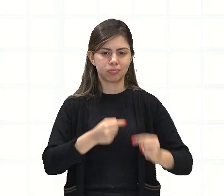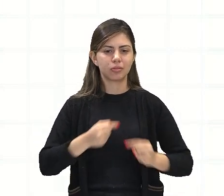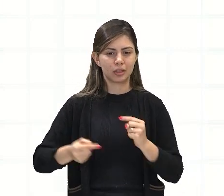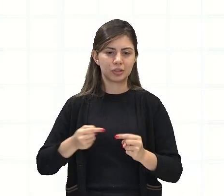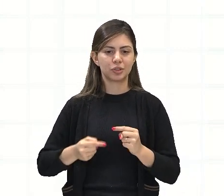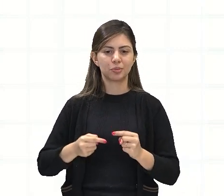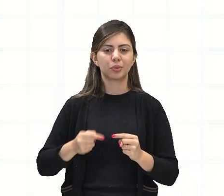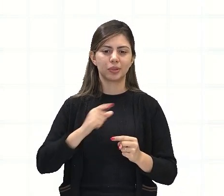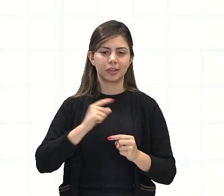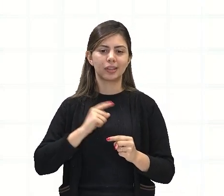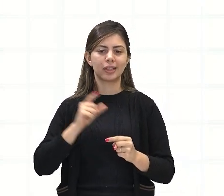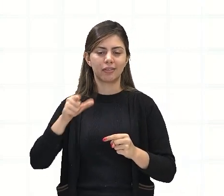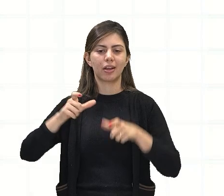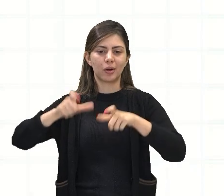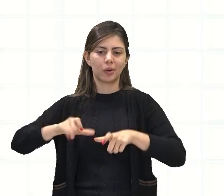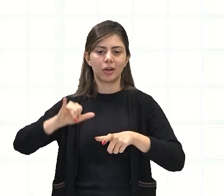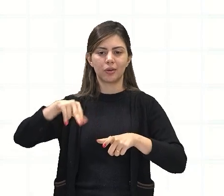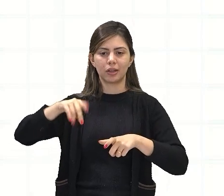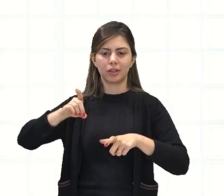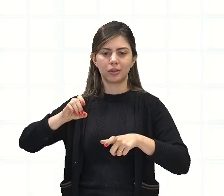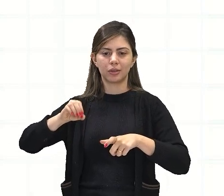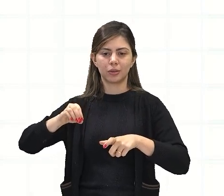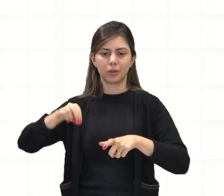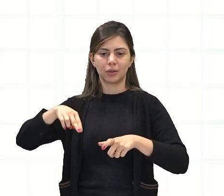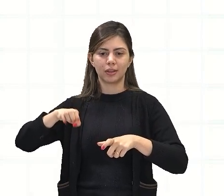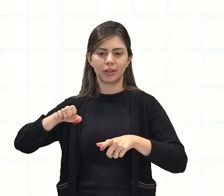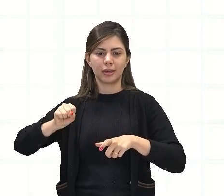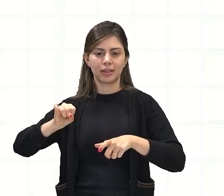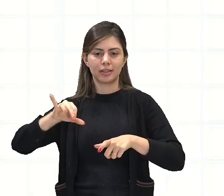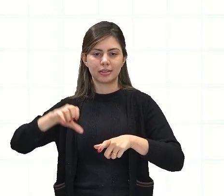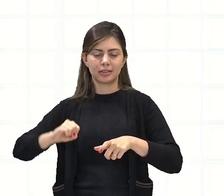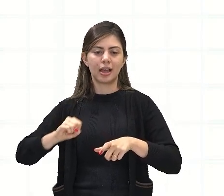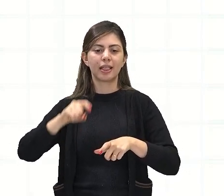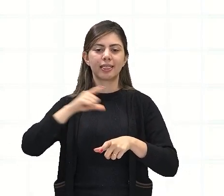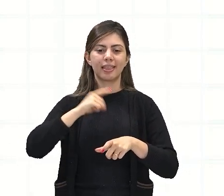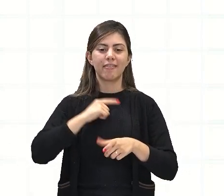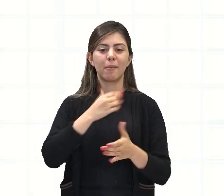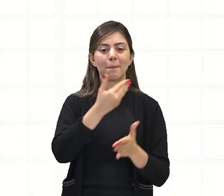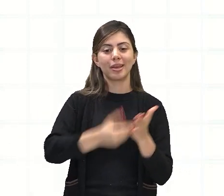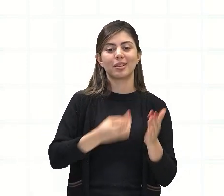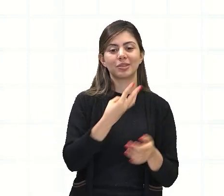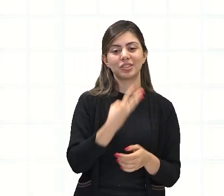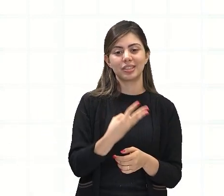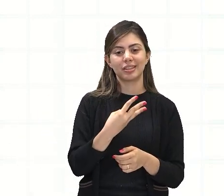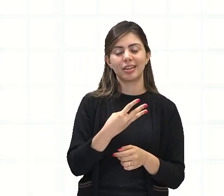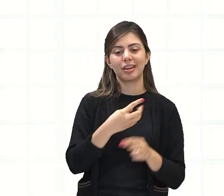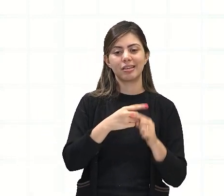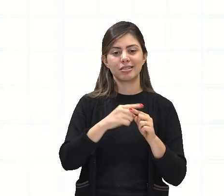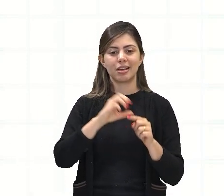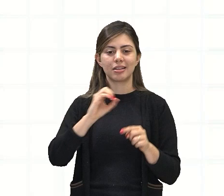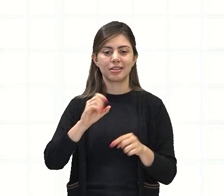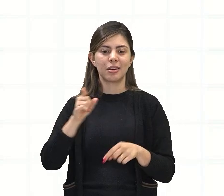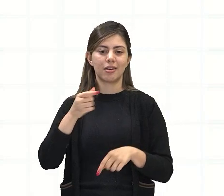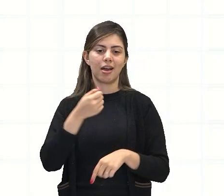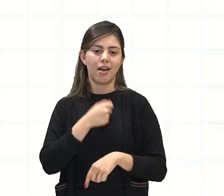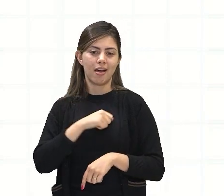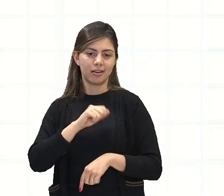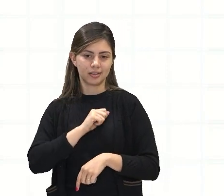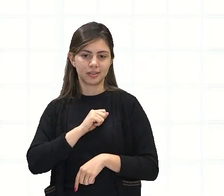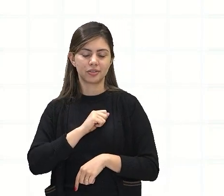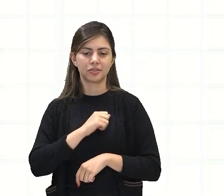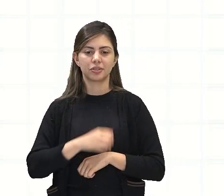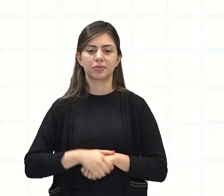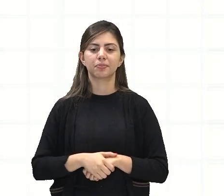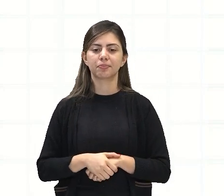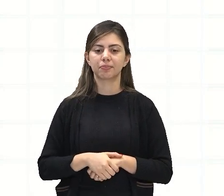competição disputada na Indonésia veio após derrota de 3-0 para a Argentina nesta sexta-feira. E aí tem a data, olha,